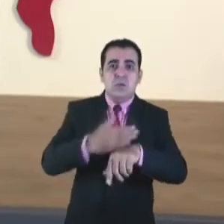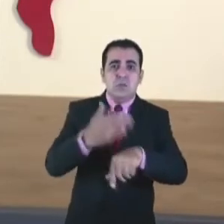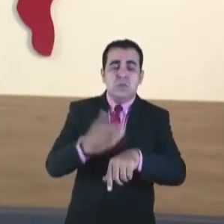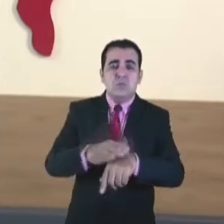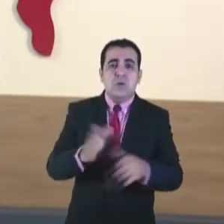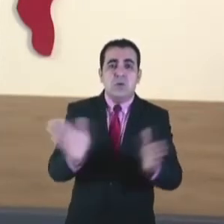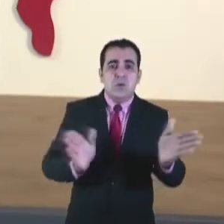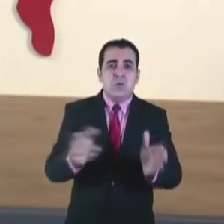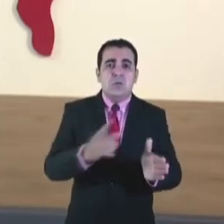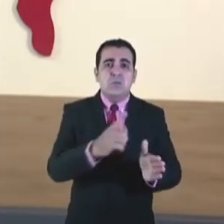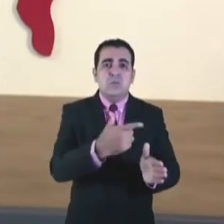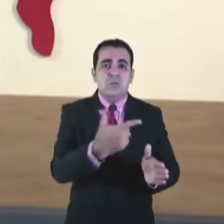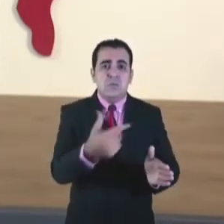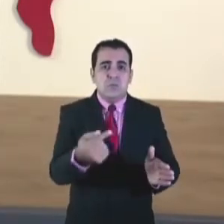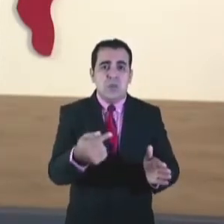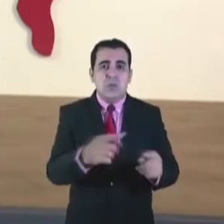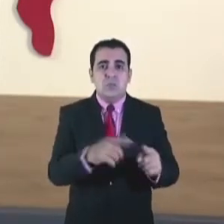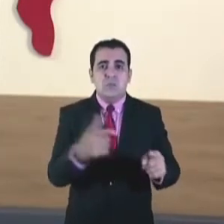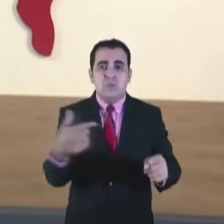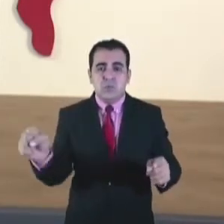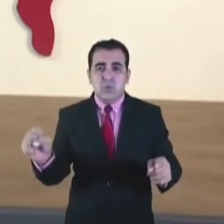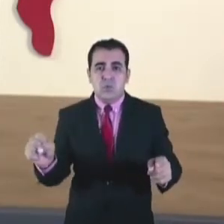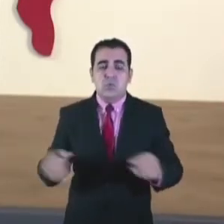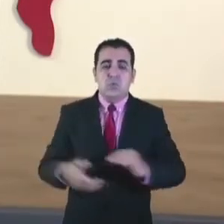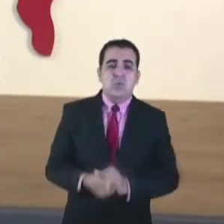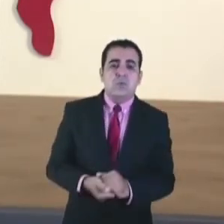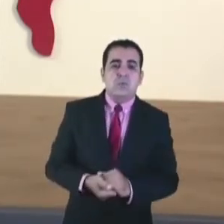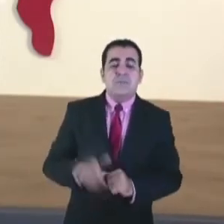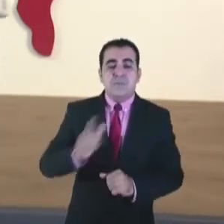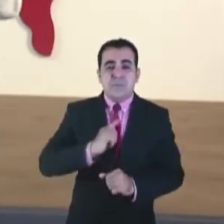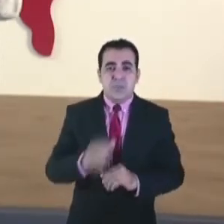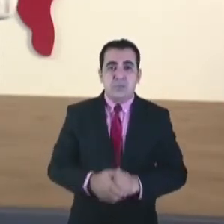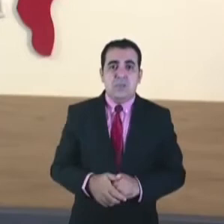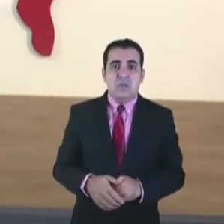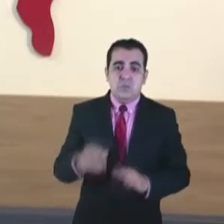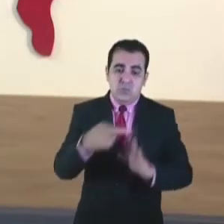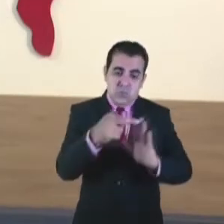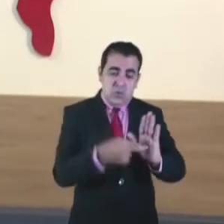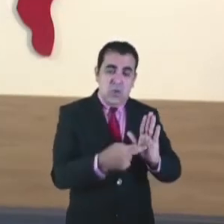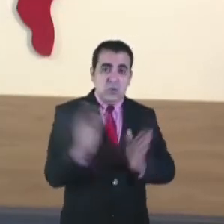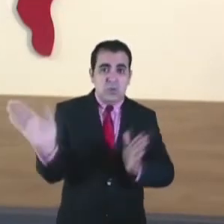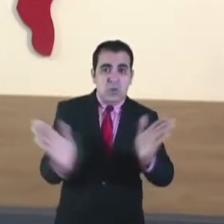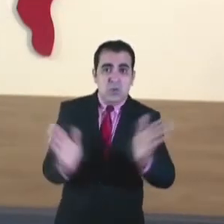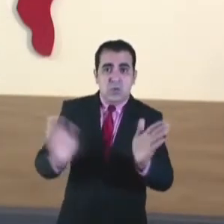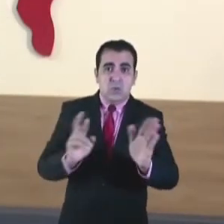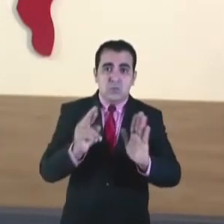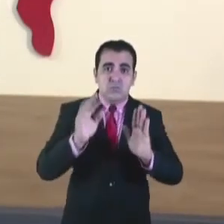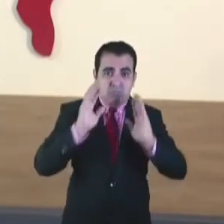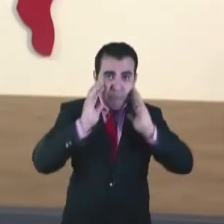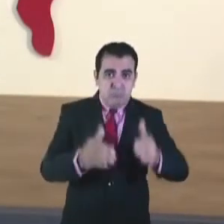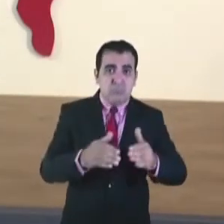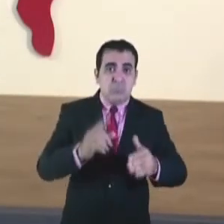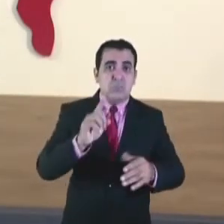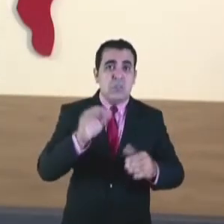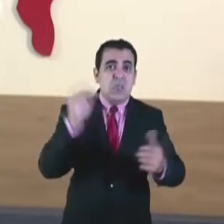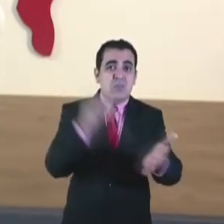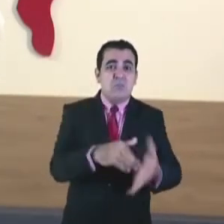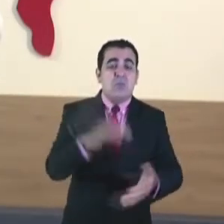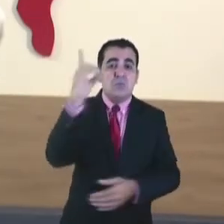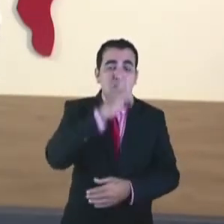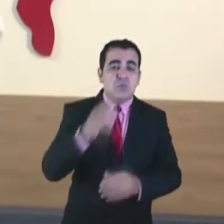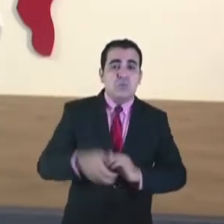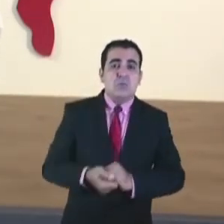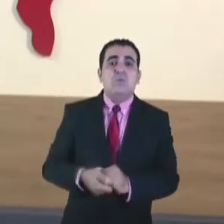essenciais nos dias 27 e 28, ou seja, sábado e domingo. Então nós temos um regime restritivo até o domingo que